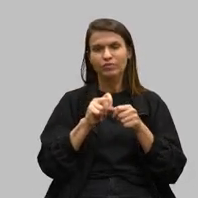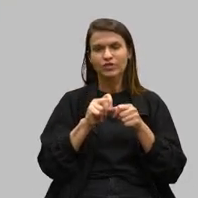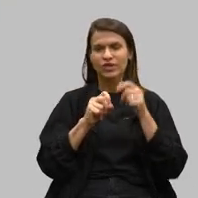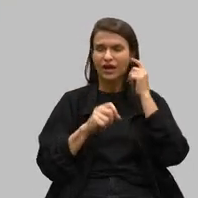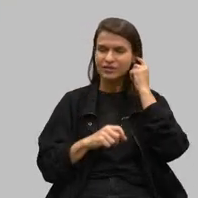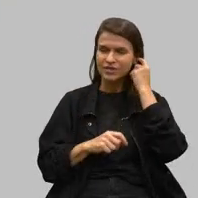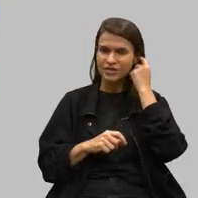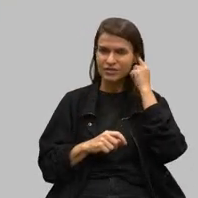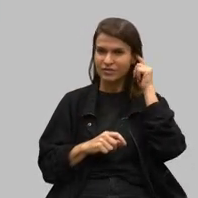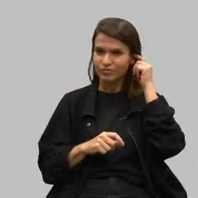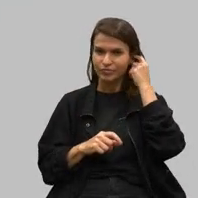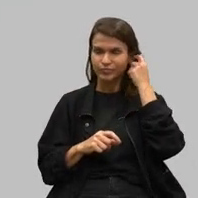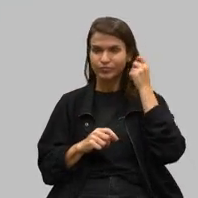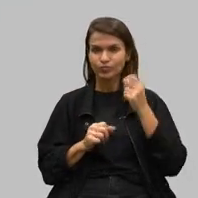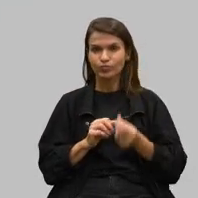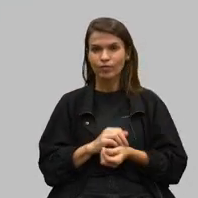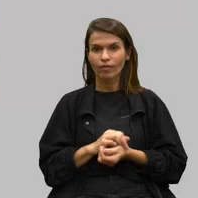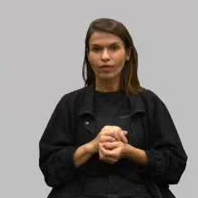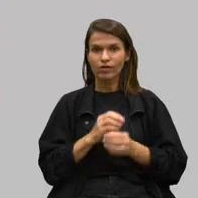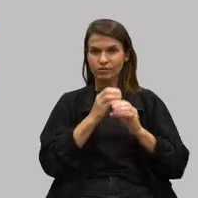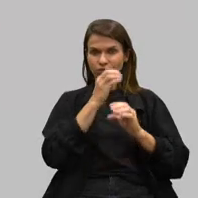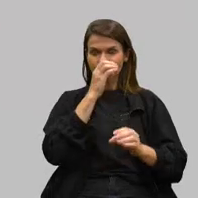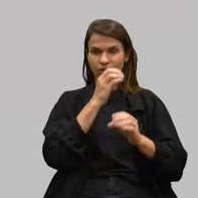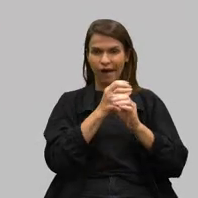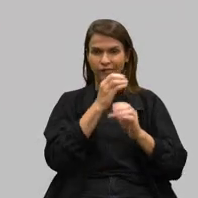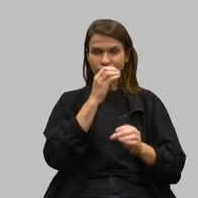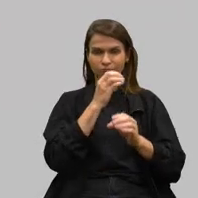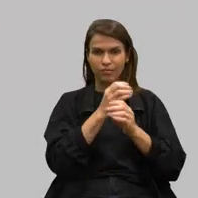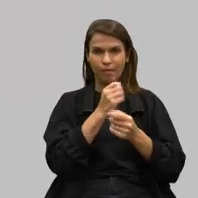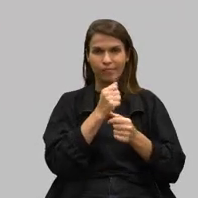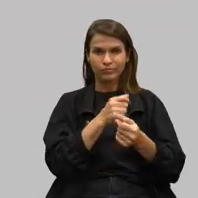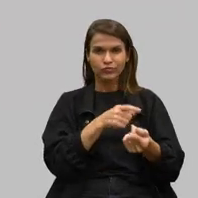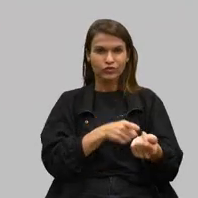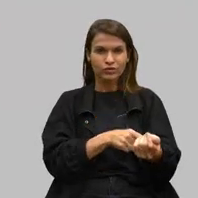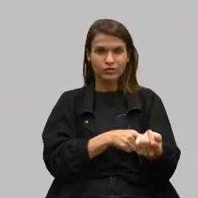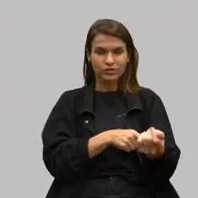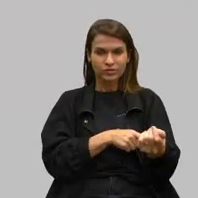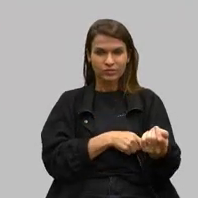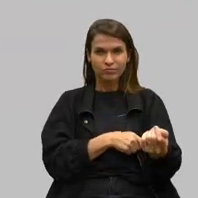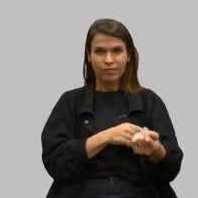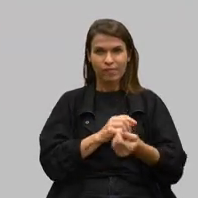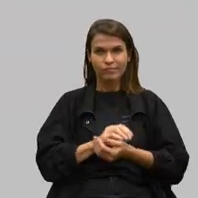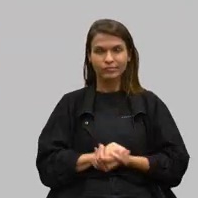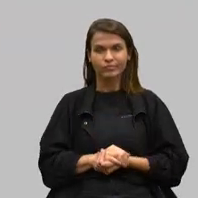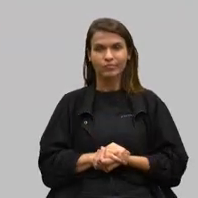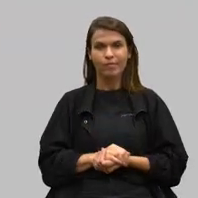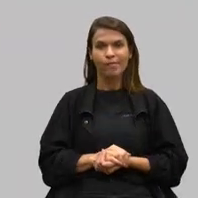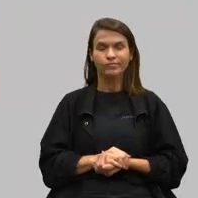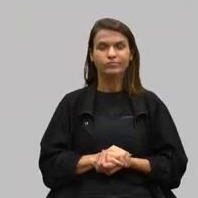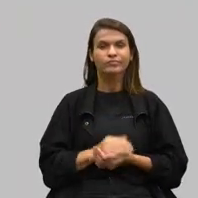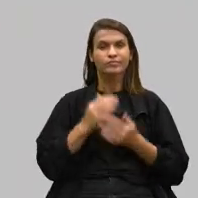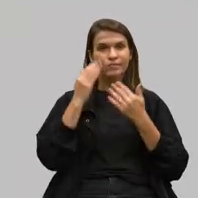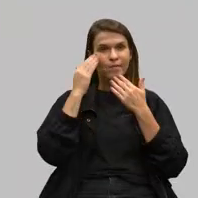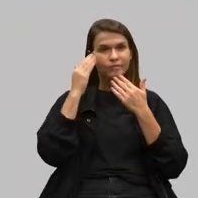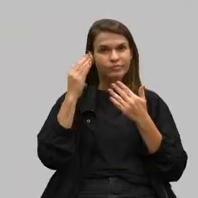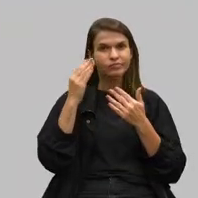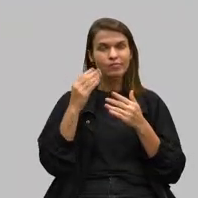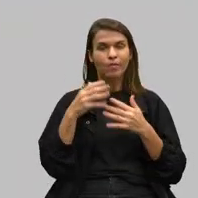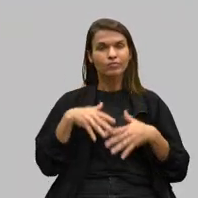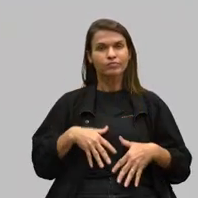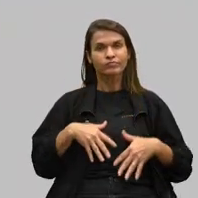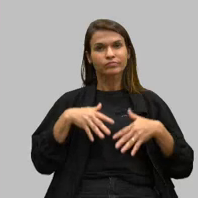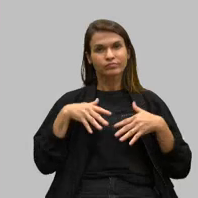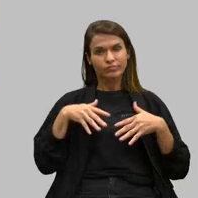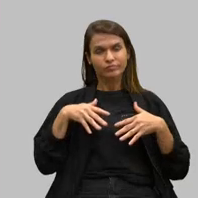obrigado e parabéns. Obrigado. Já estou emendando aqui. Posso? Obrigado, deputado. E nos orgulhamos